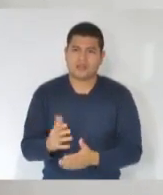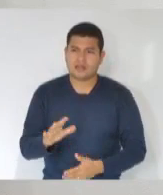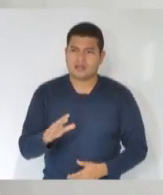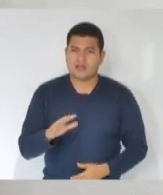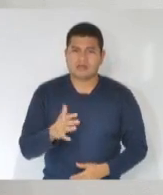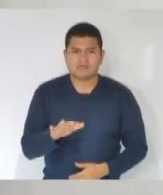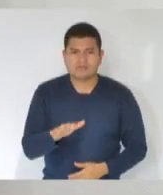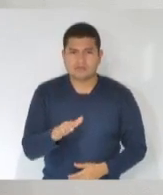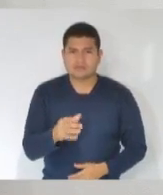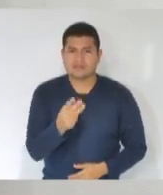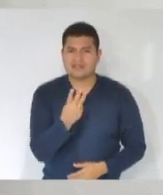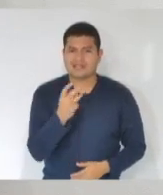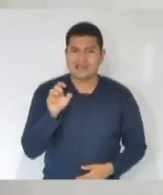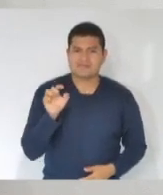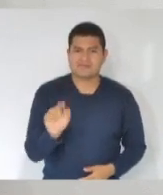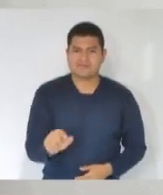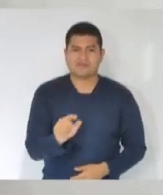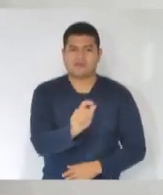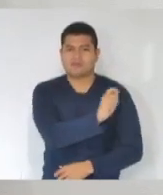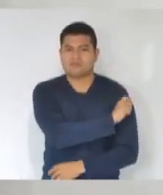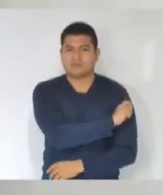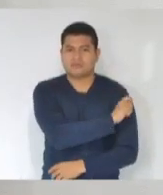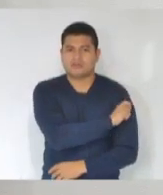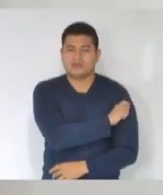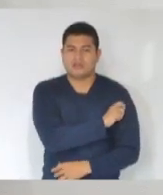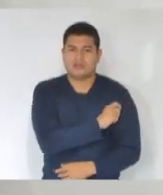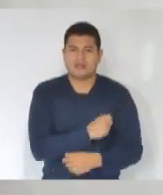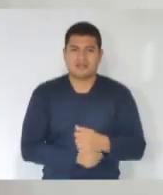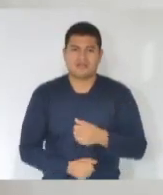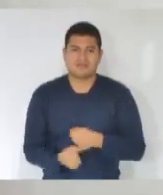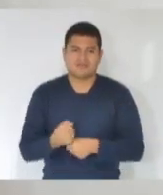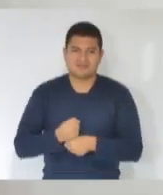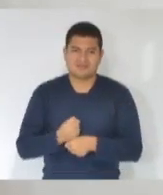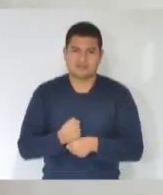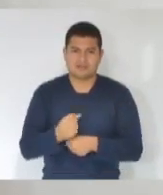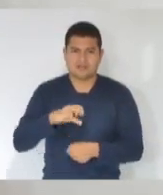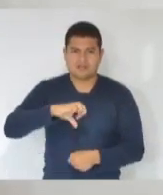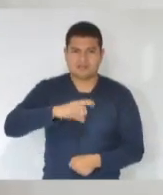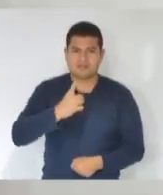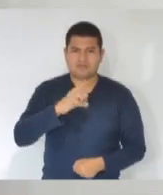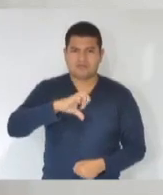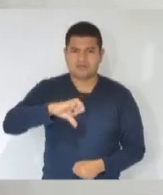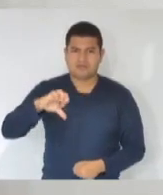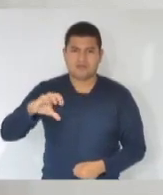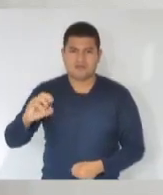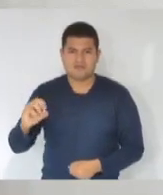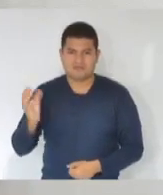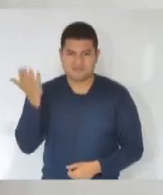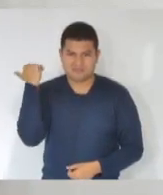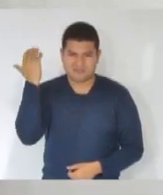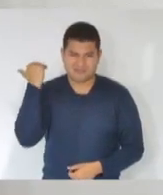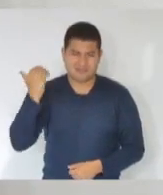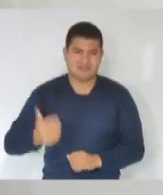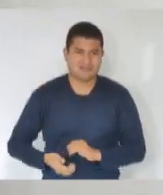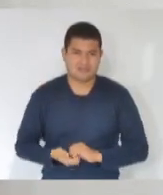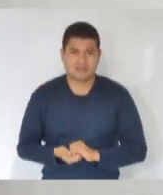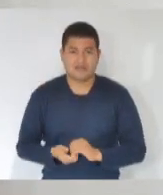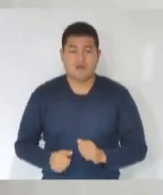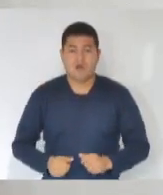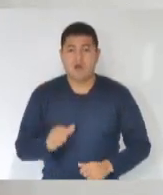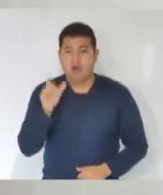aproximadamente 3 mil alunos na década de 90, e que ontem foi homenageado aqui pelos seus